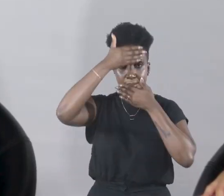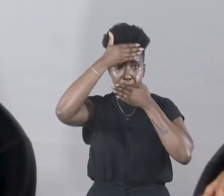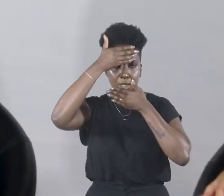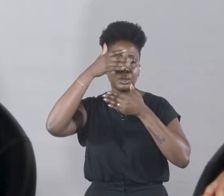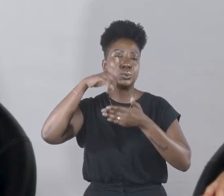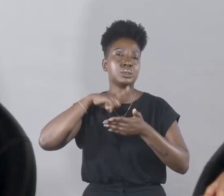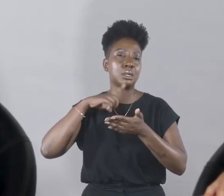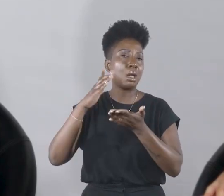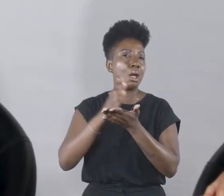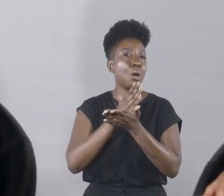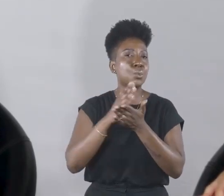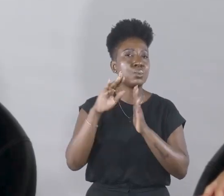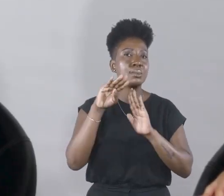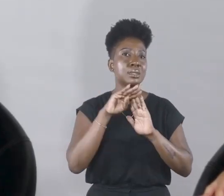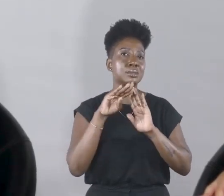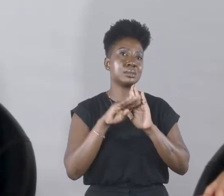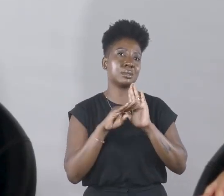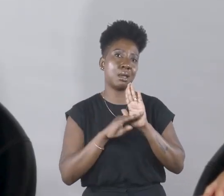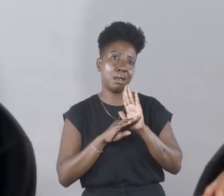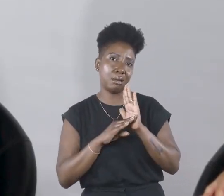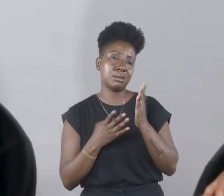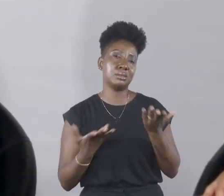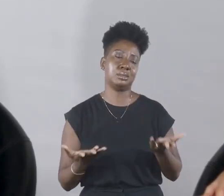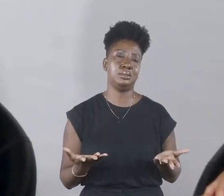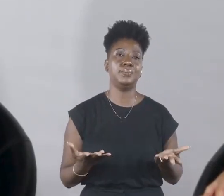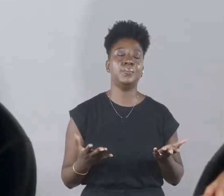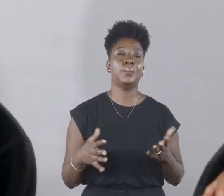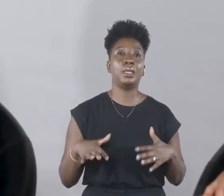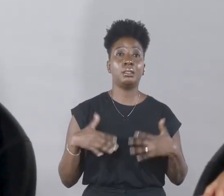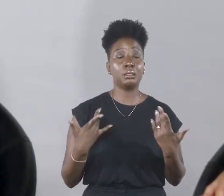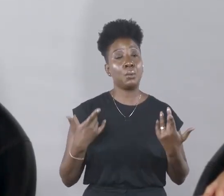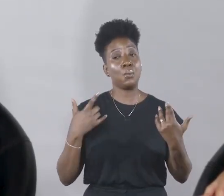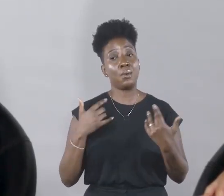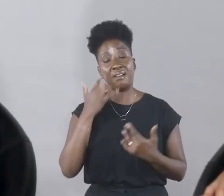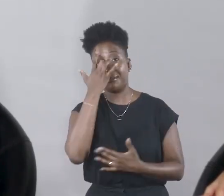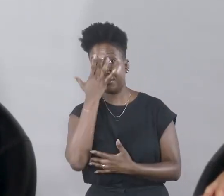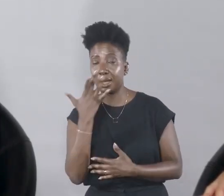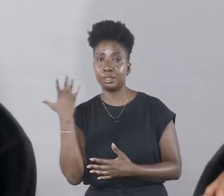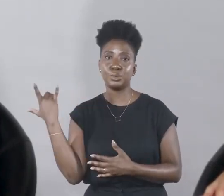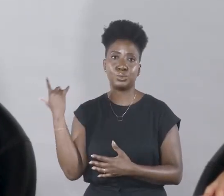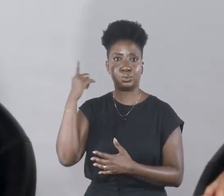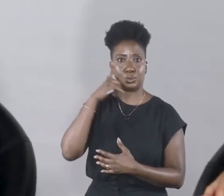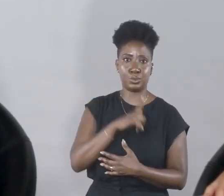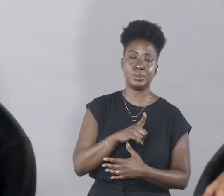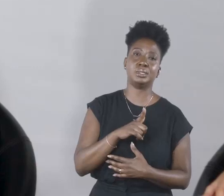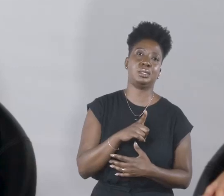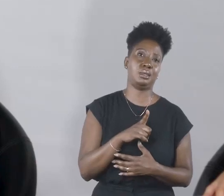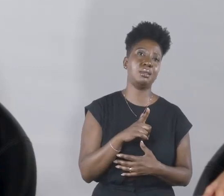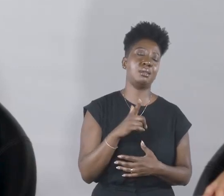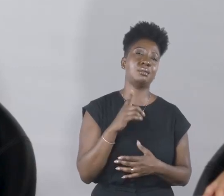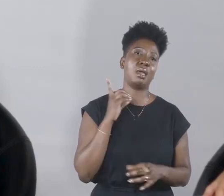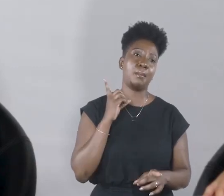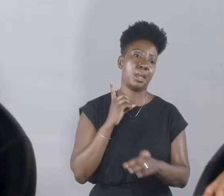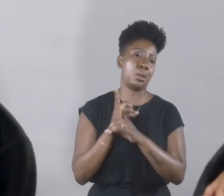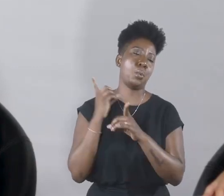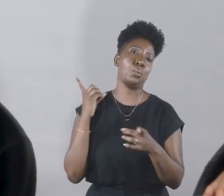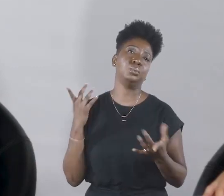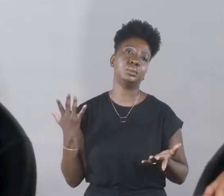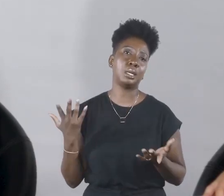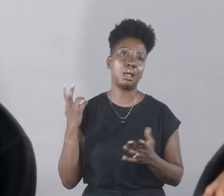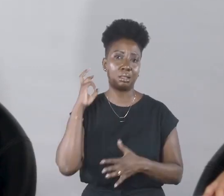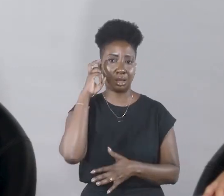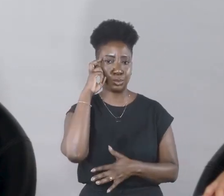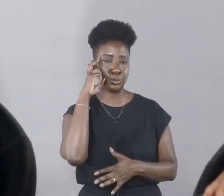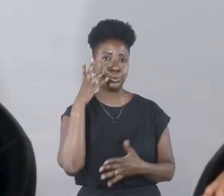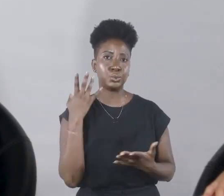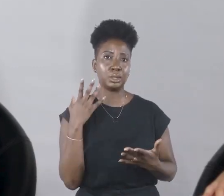tipo, país muçulmano tem algumas recessos com algumas práticas. Essas práticas é fácil você conseguir